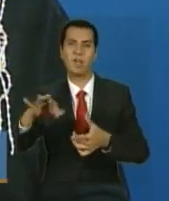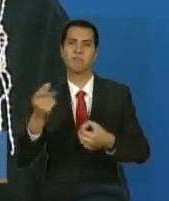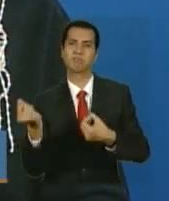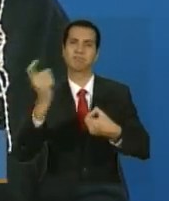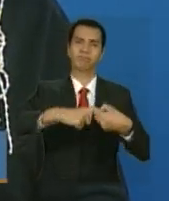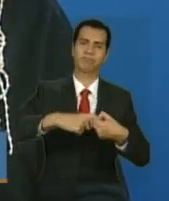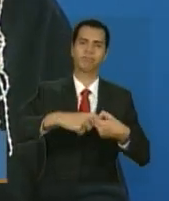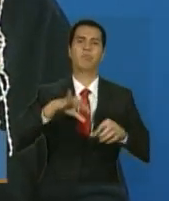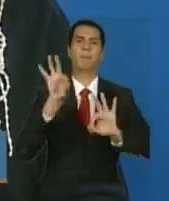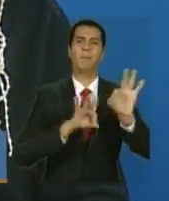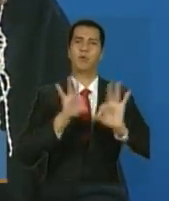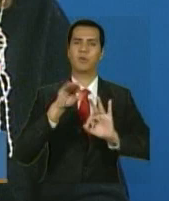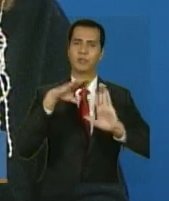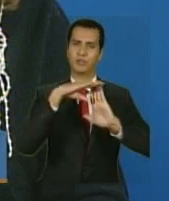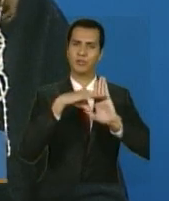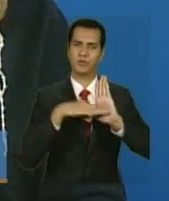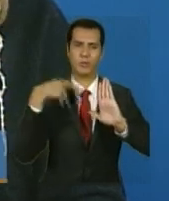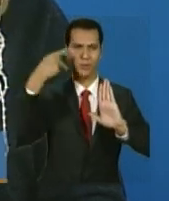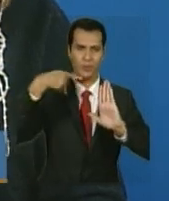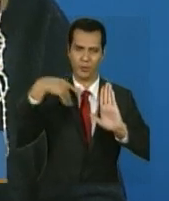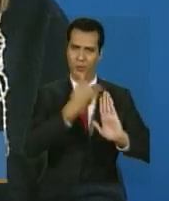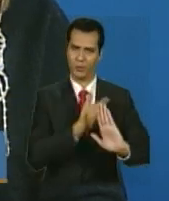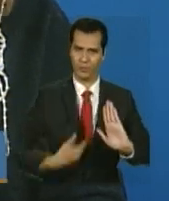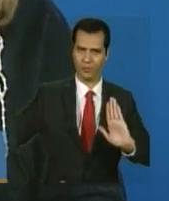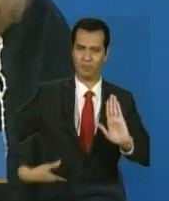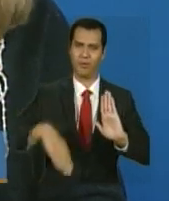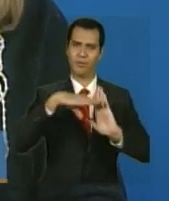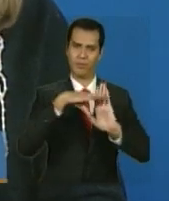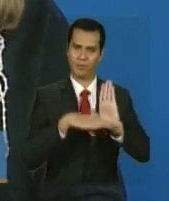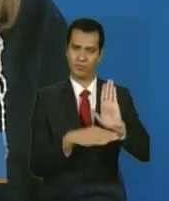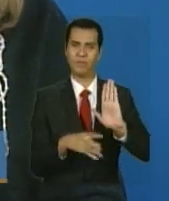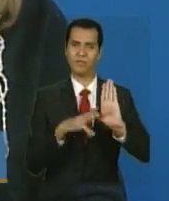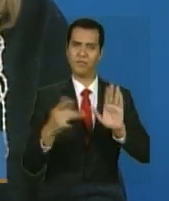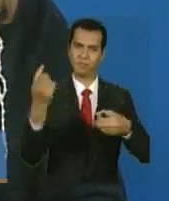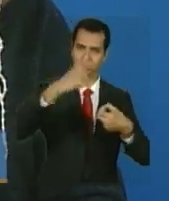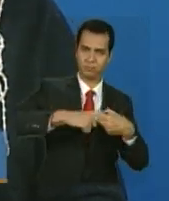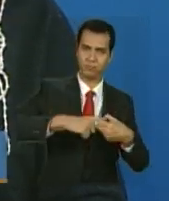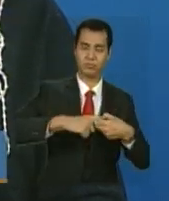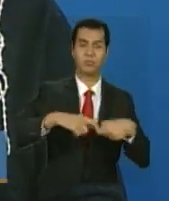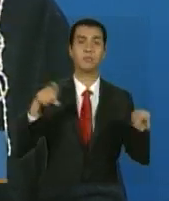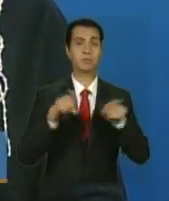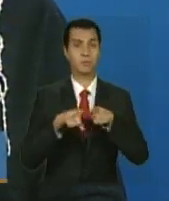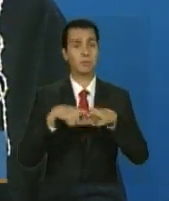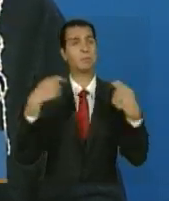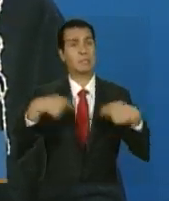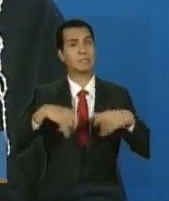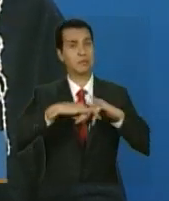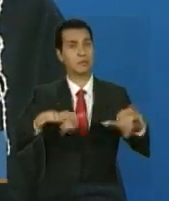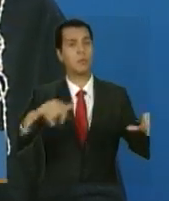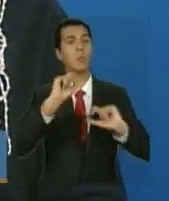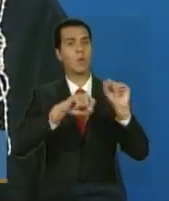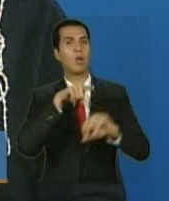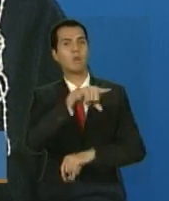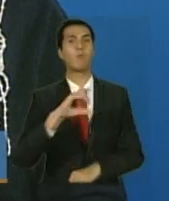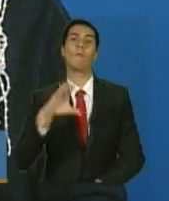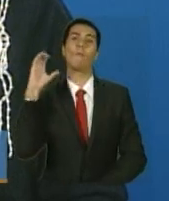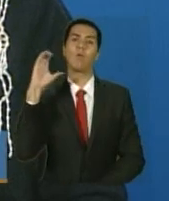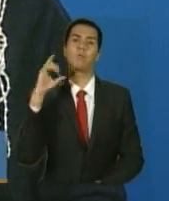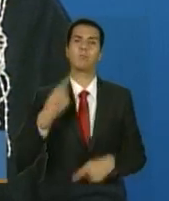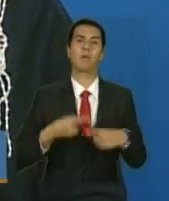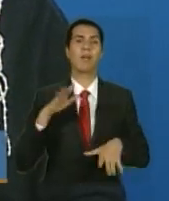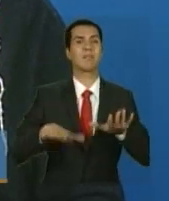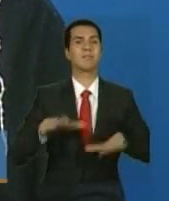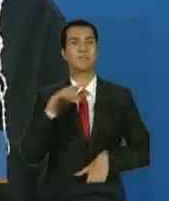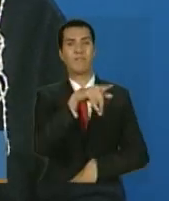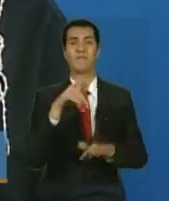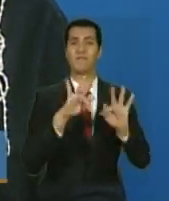e garantir que as informações são sigilosas. Isso também é importante, Porque às vezes a família teme,